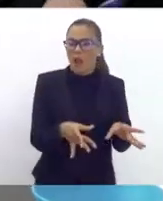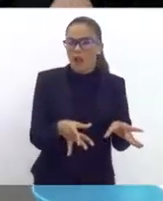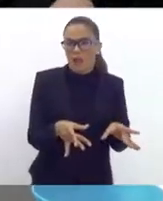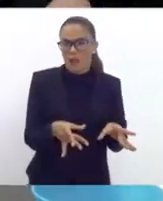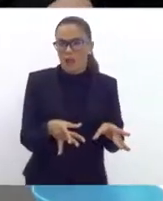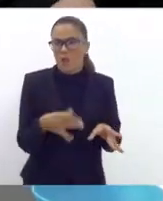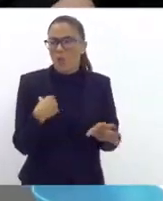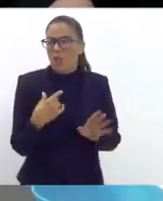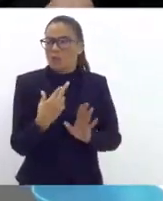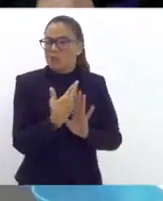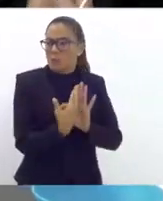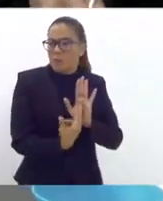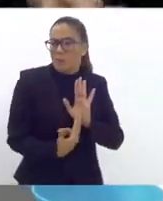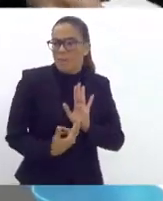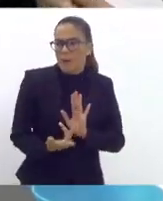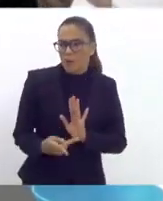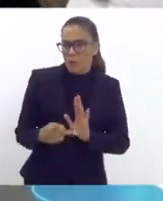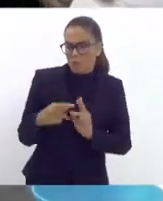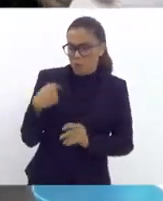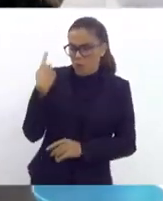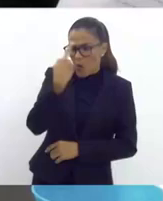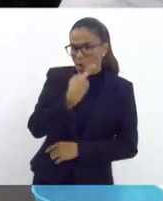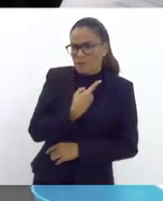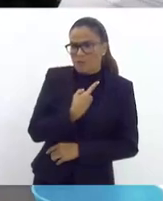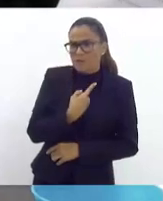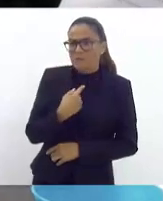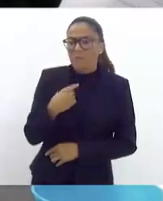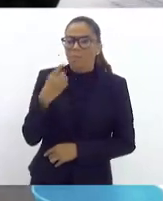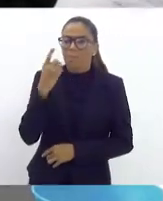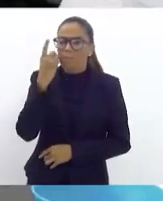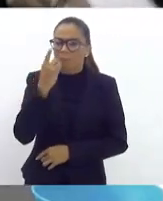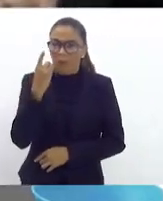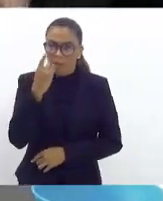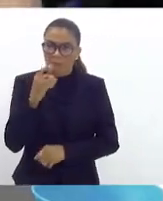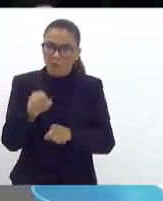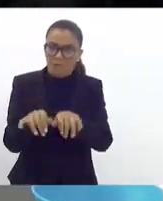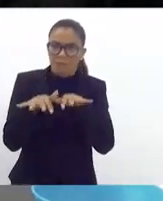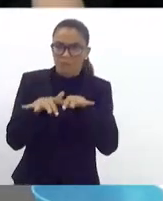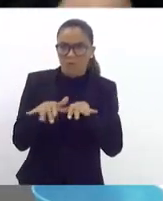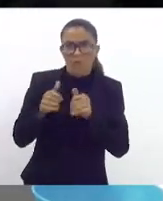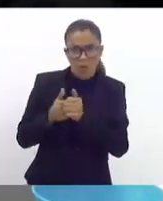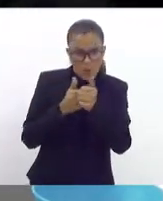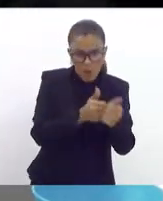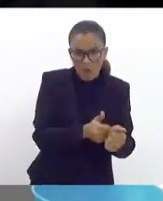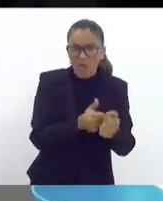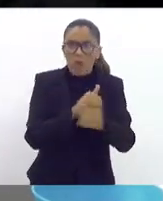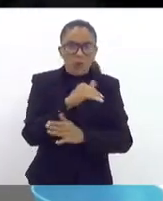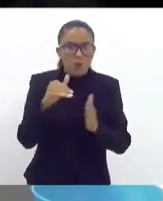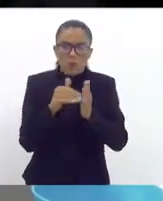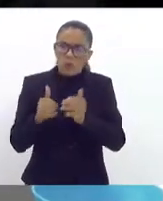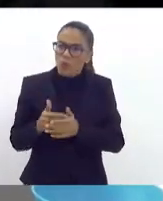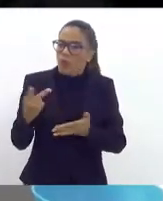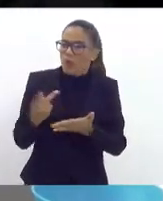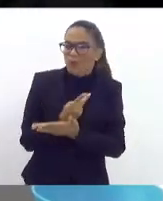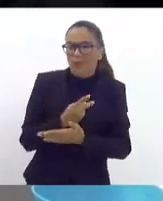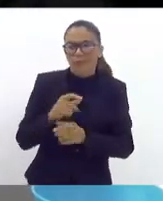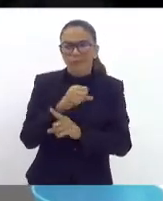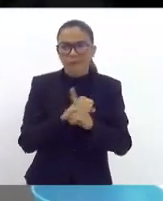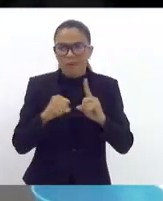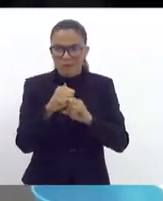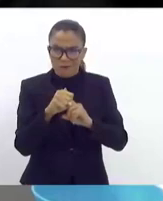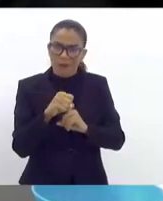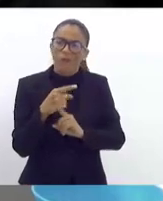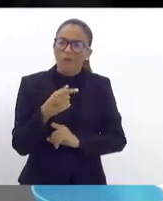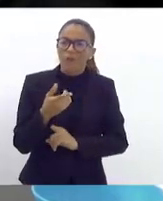enquanto parlamentares porque a gente acompanha o que tá acontecendo na sociedade que é responder uma demanda que tá